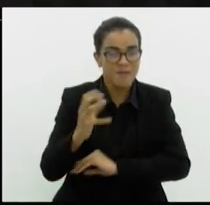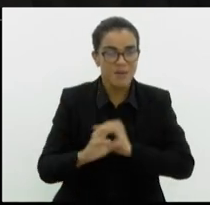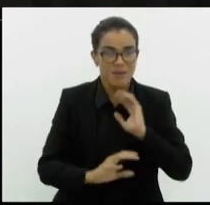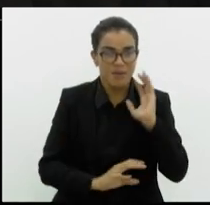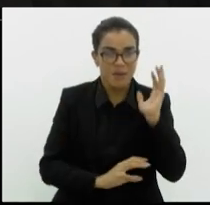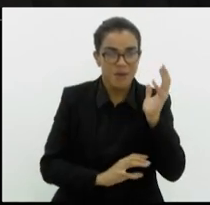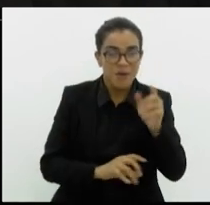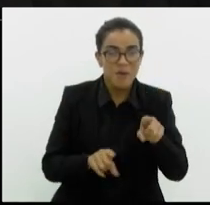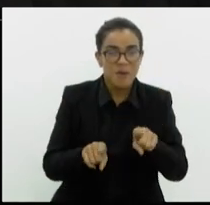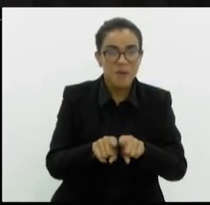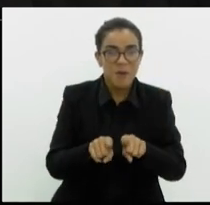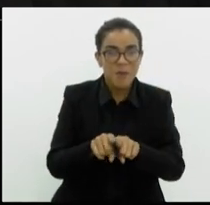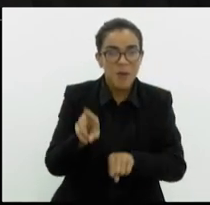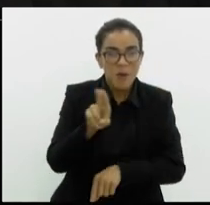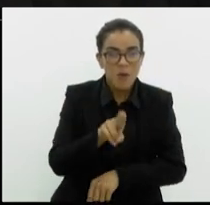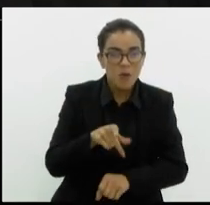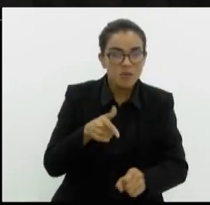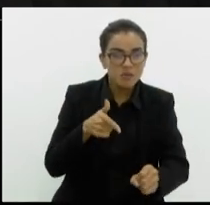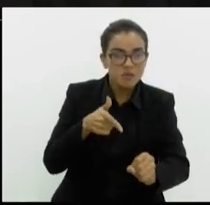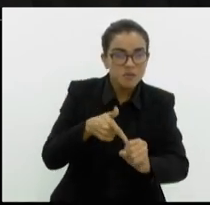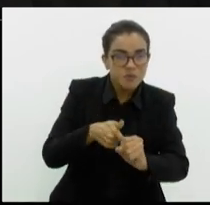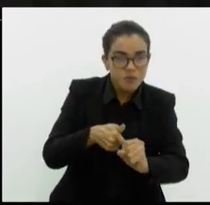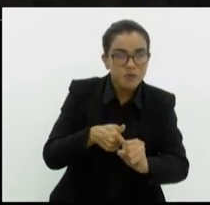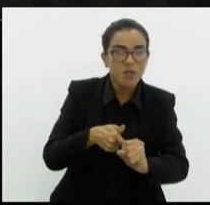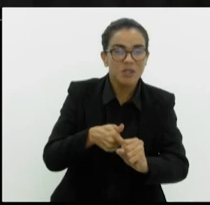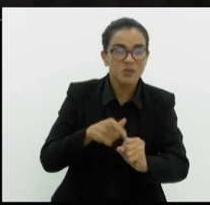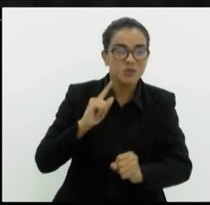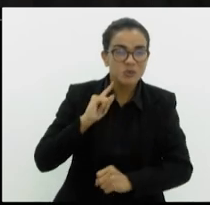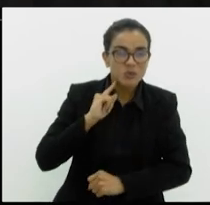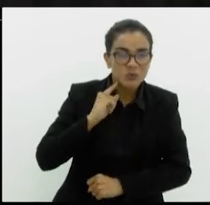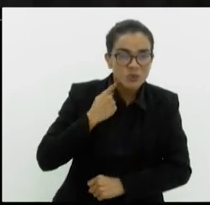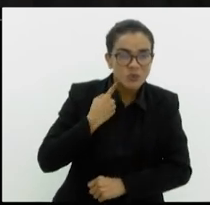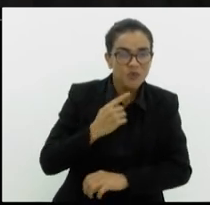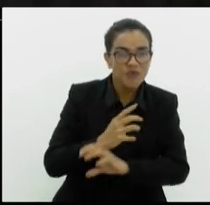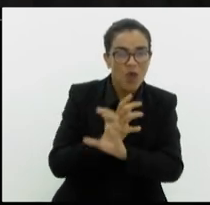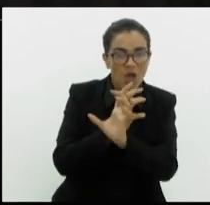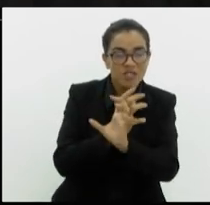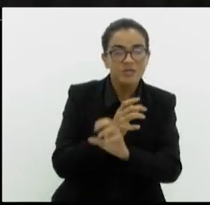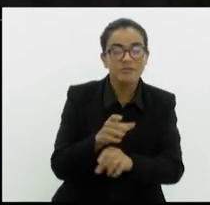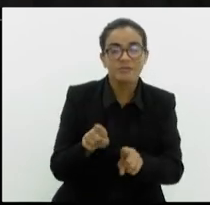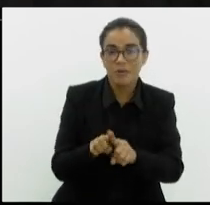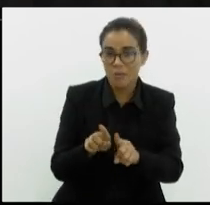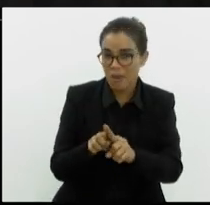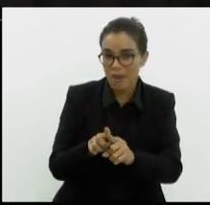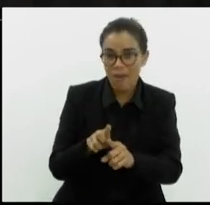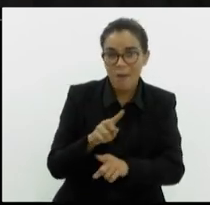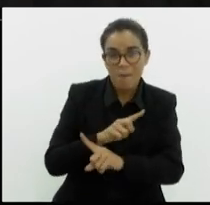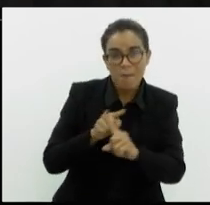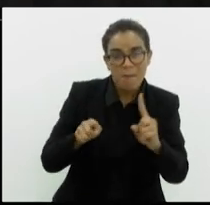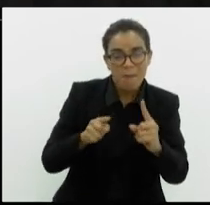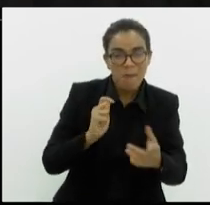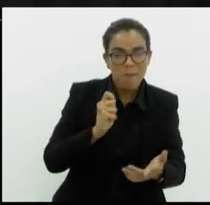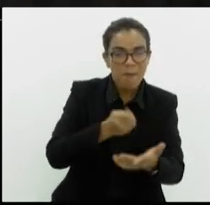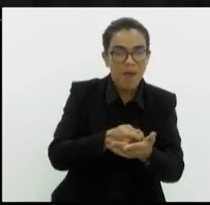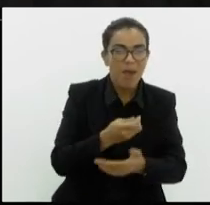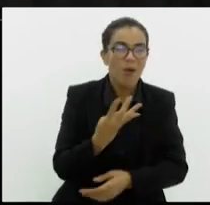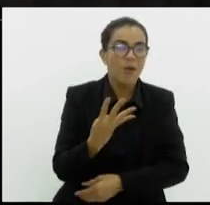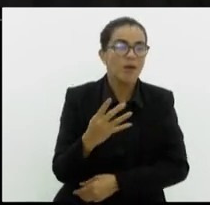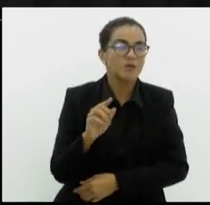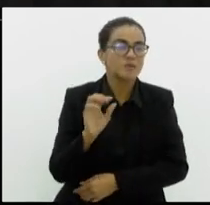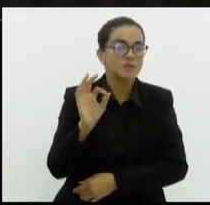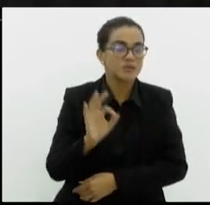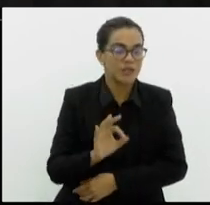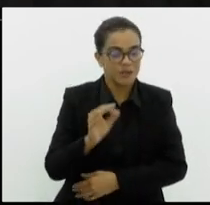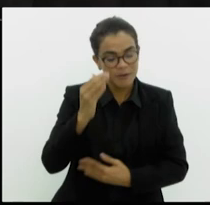também usam combustíveis fósseis, não pode pagar esses mesmos 4%, senhor presidente?